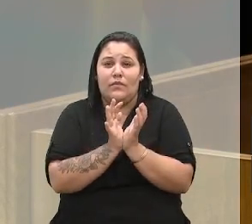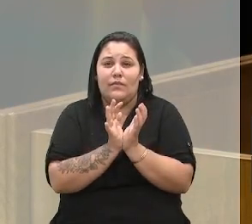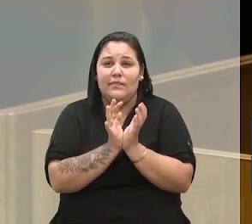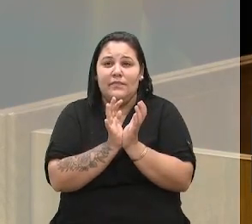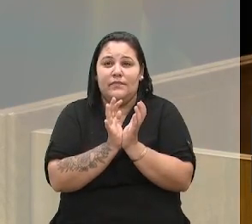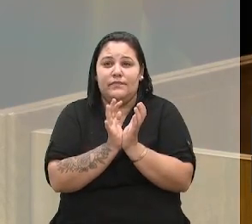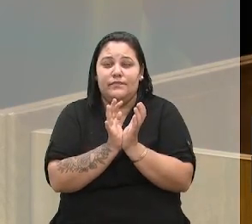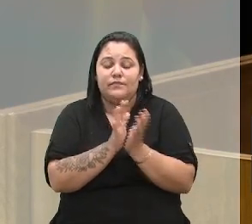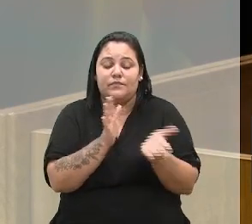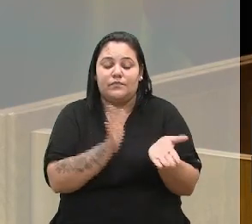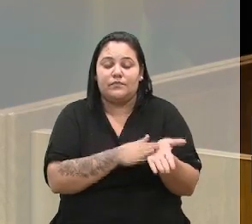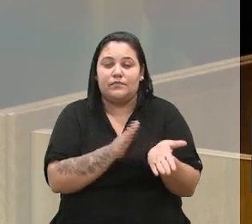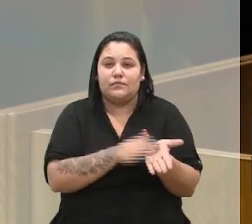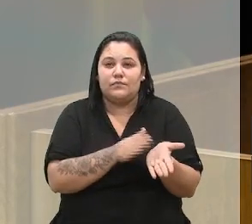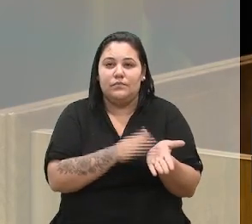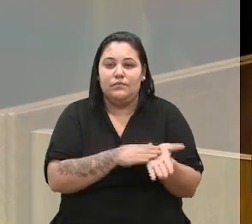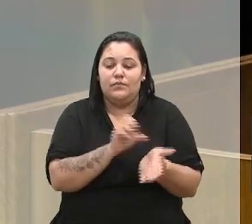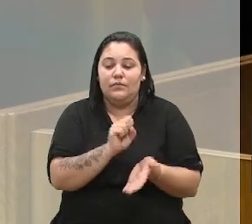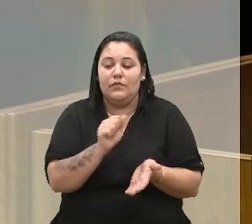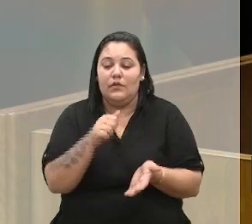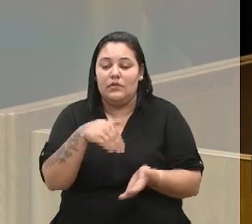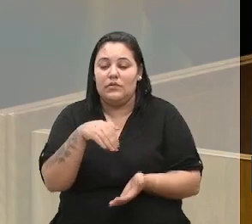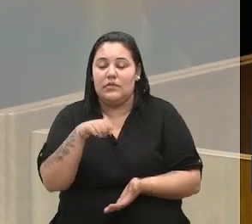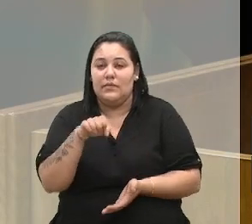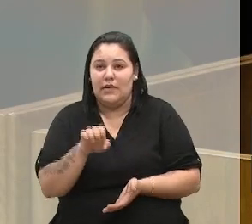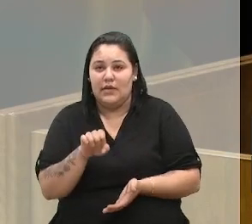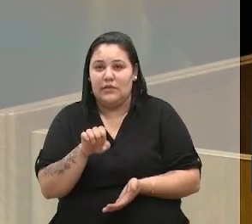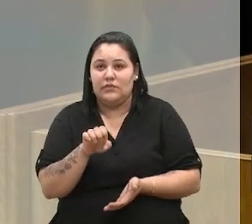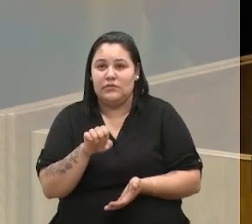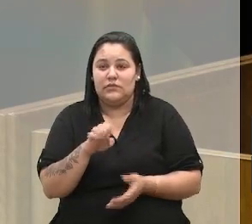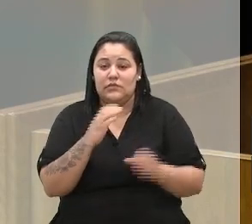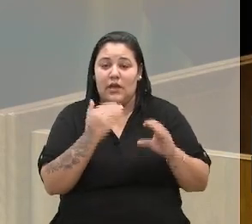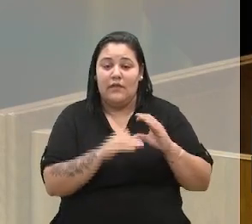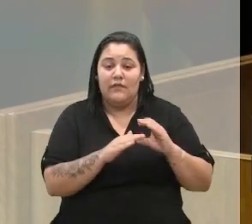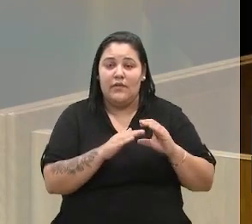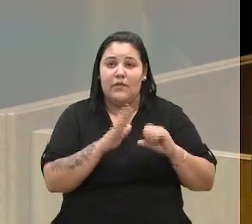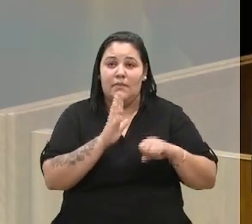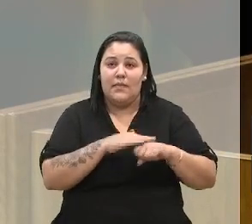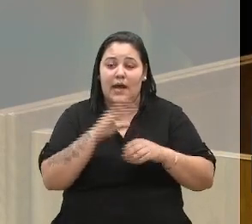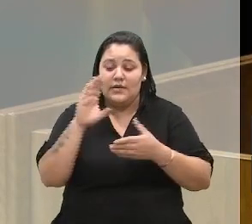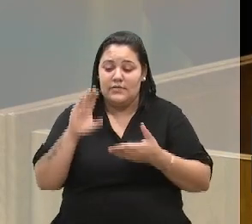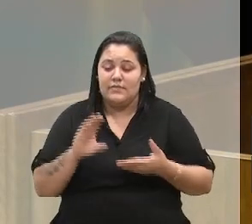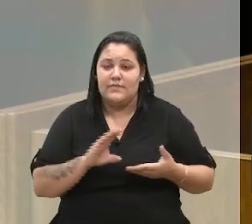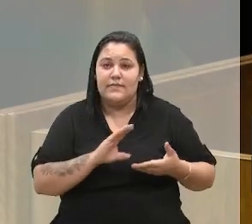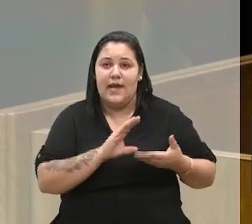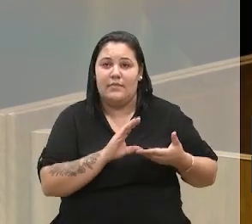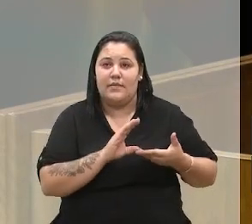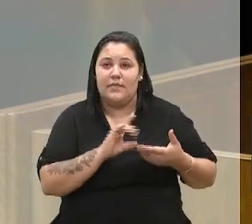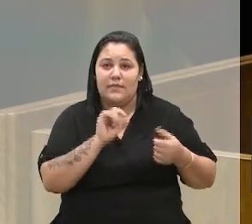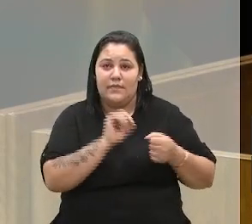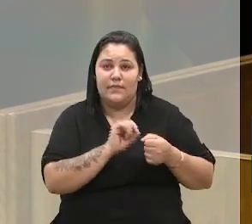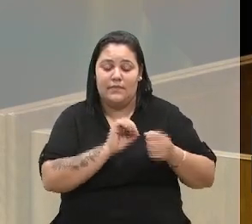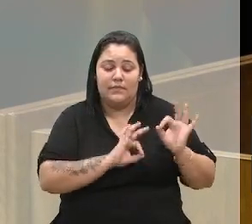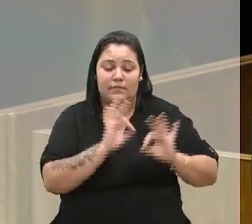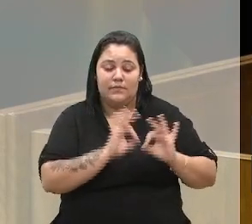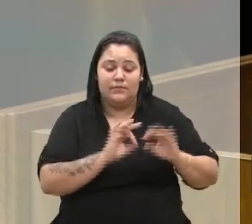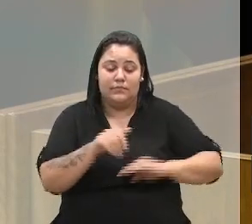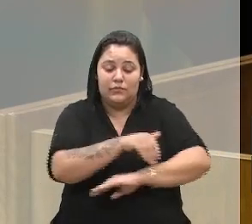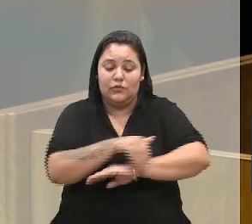cobrar do SAMAI que encaminhe mais recursos para saneamento, não tem problema nenhum.